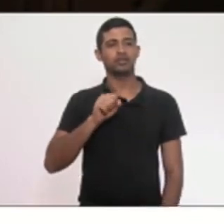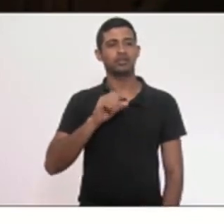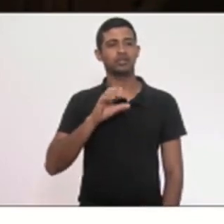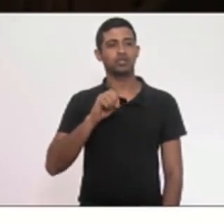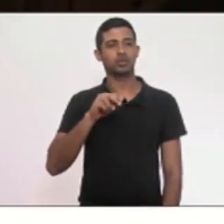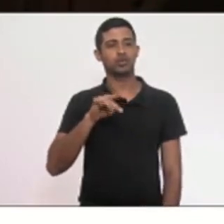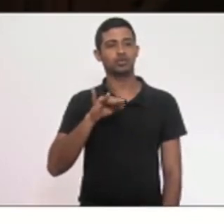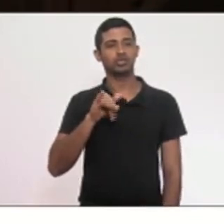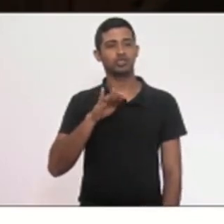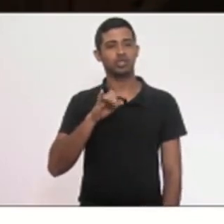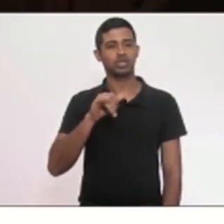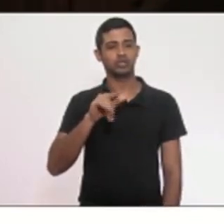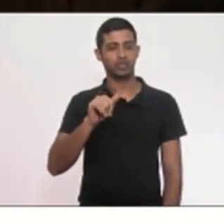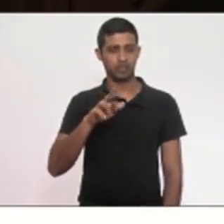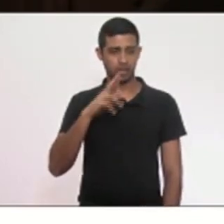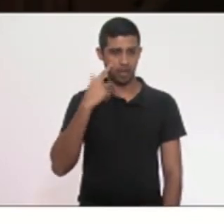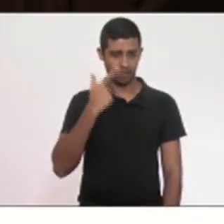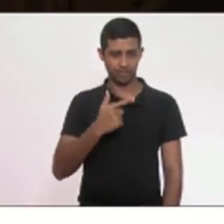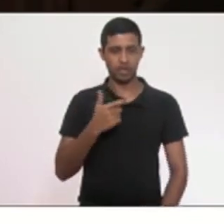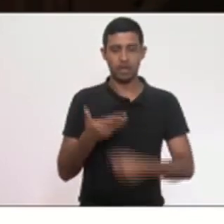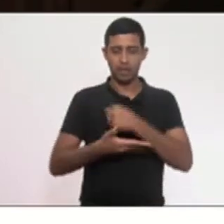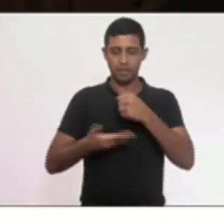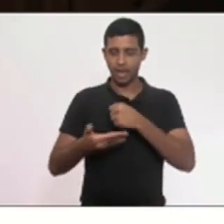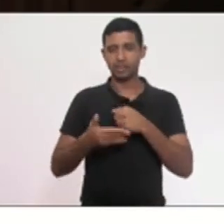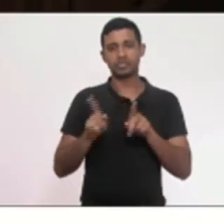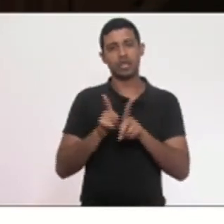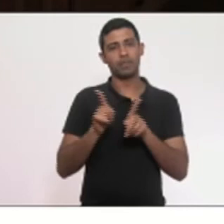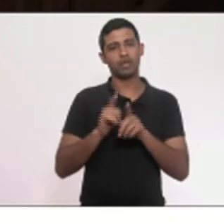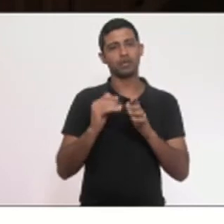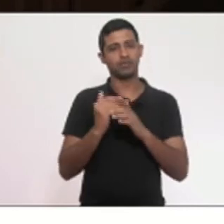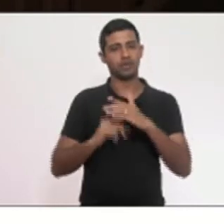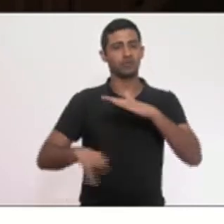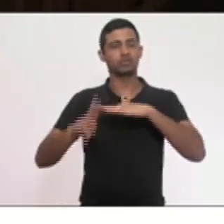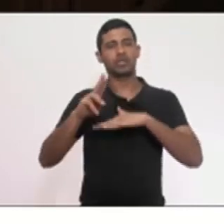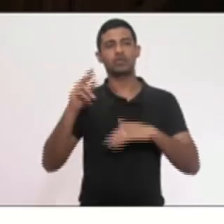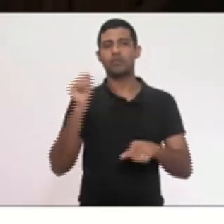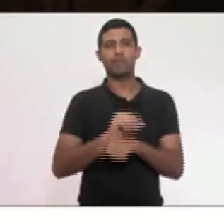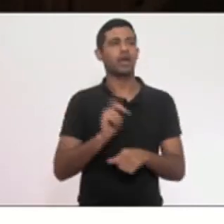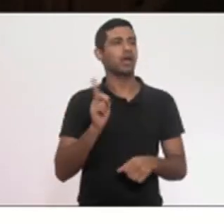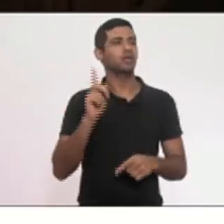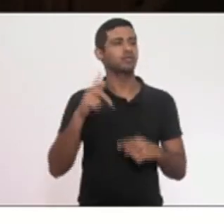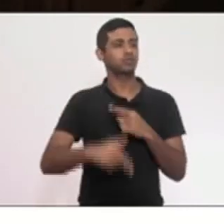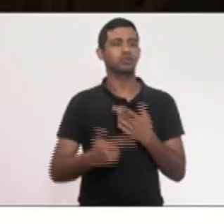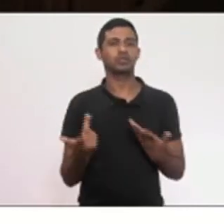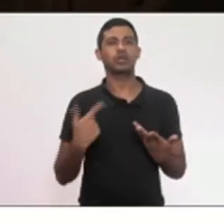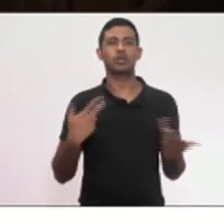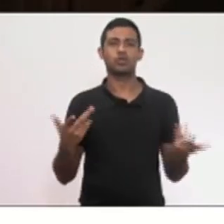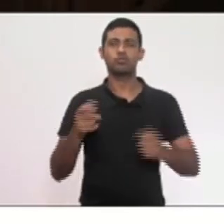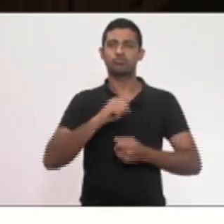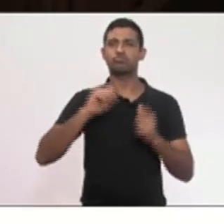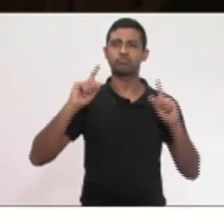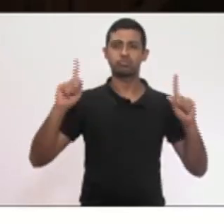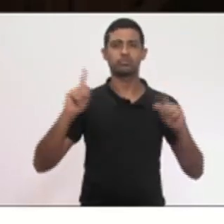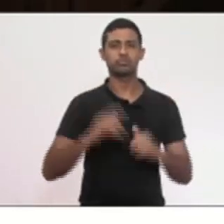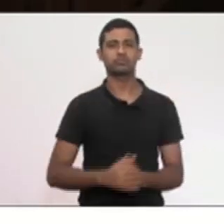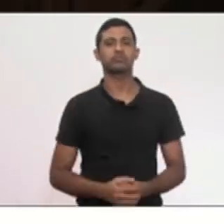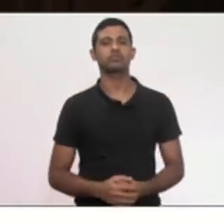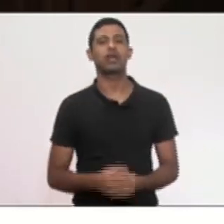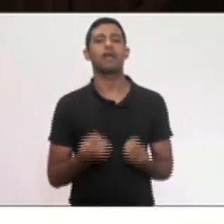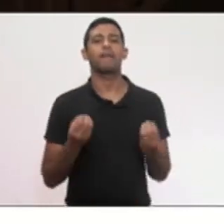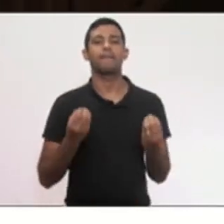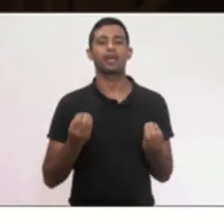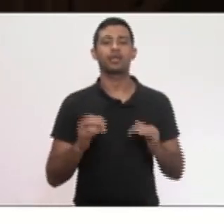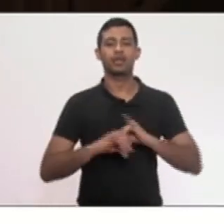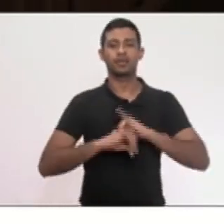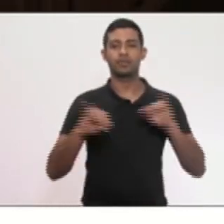educação superior e da educação básica, que o governo Bolsonaro não para de cortar. Portanto, faço aqui essa manifestação já longa para